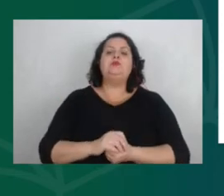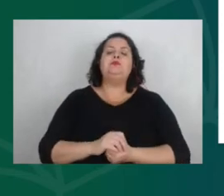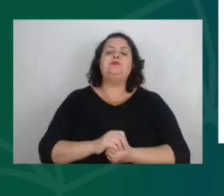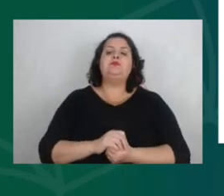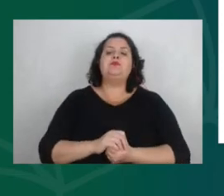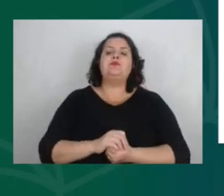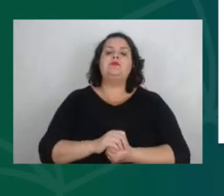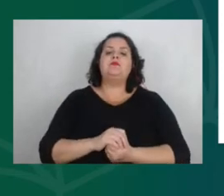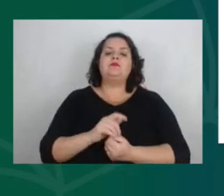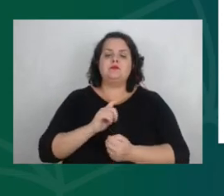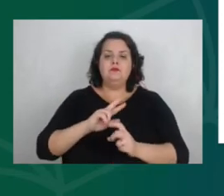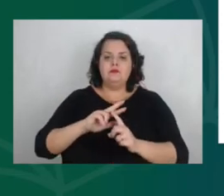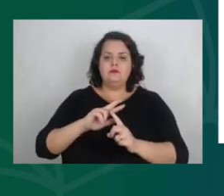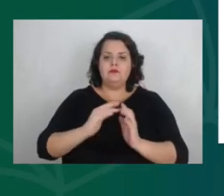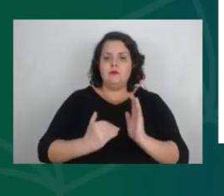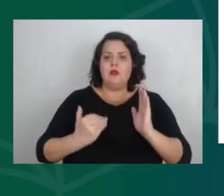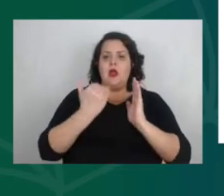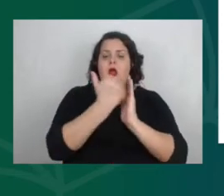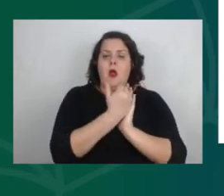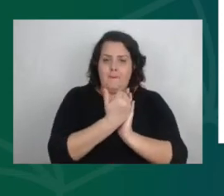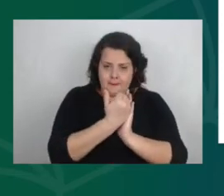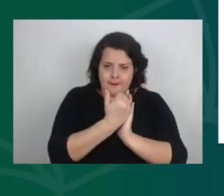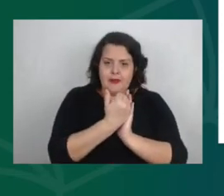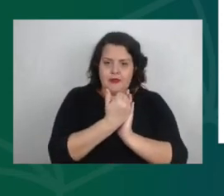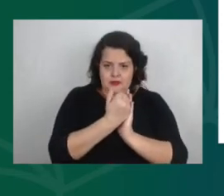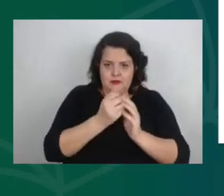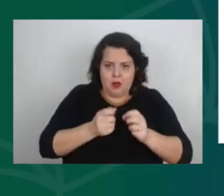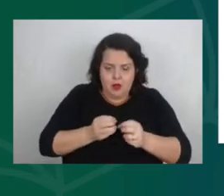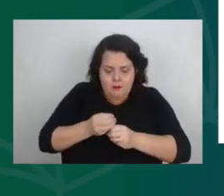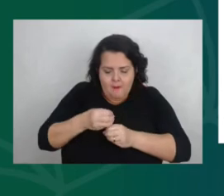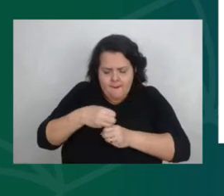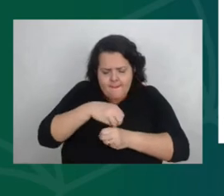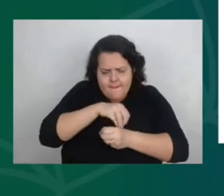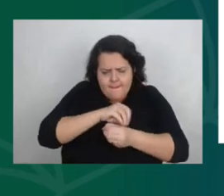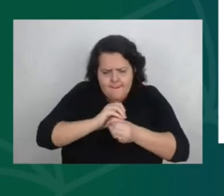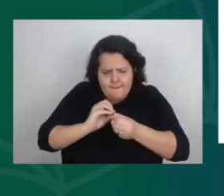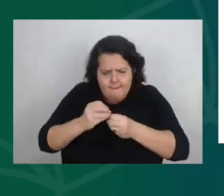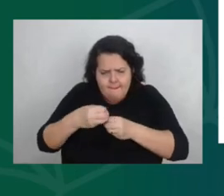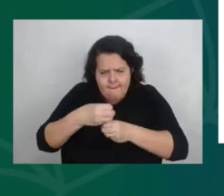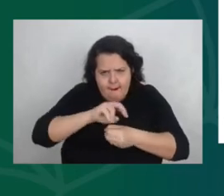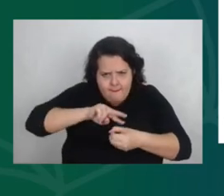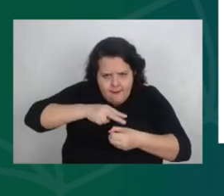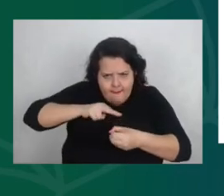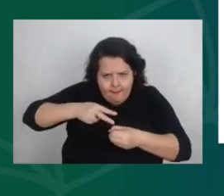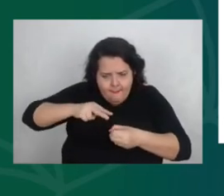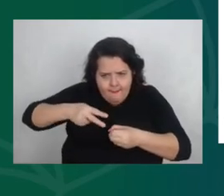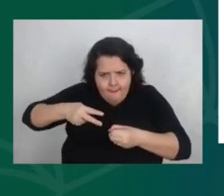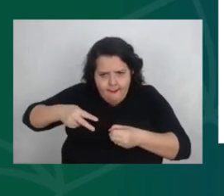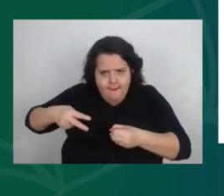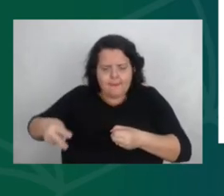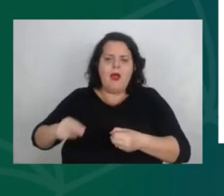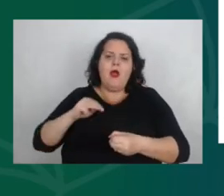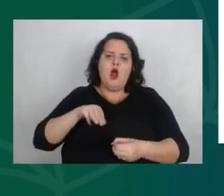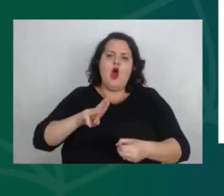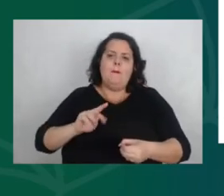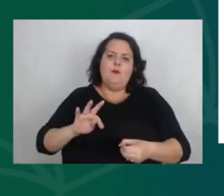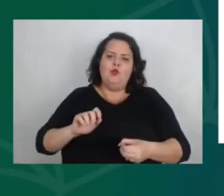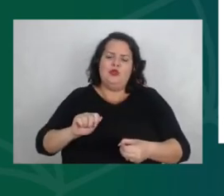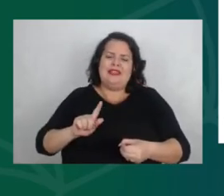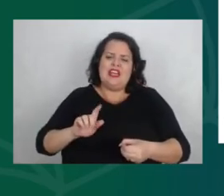um aumento no número de células micronucleadas, mostrando aqui um efeito mutagênico nessas crianças, e